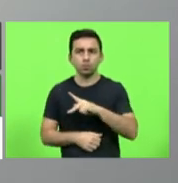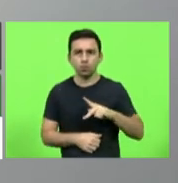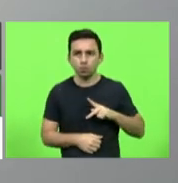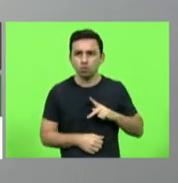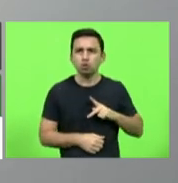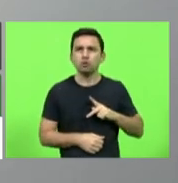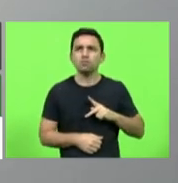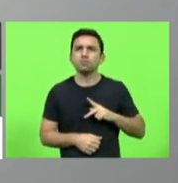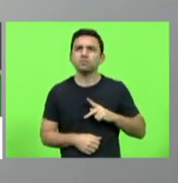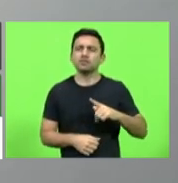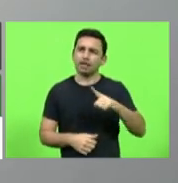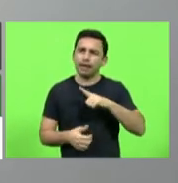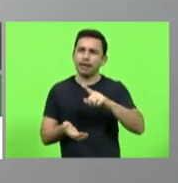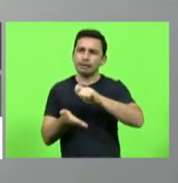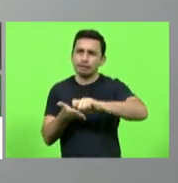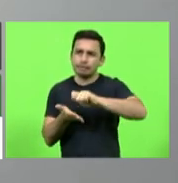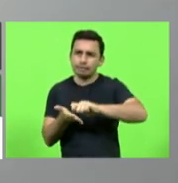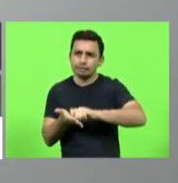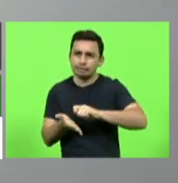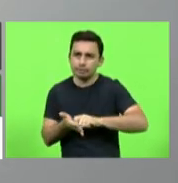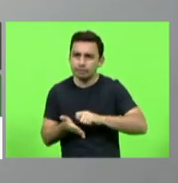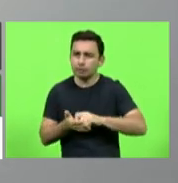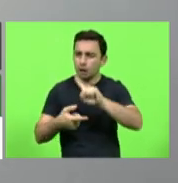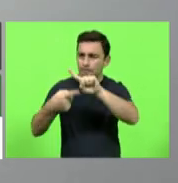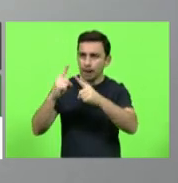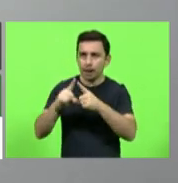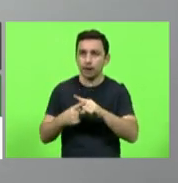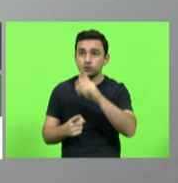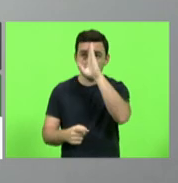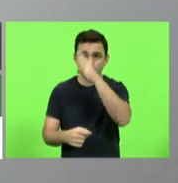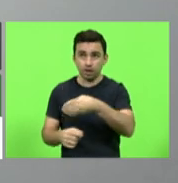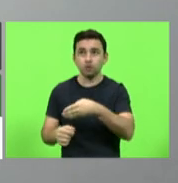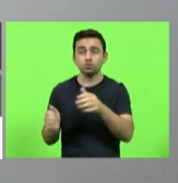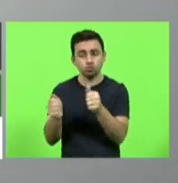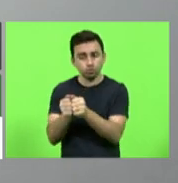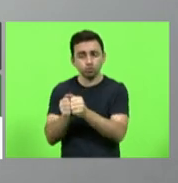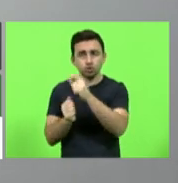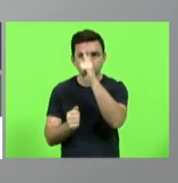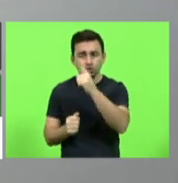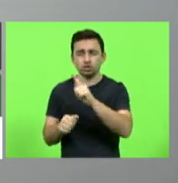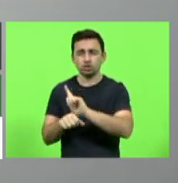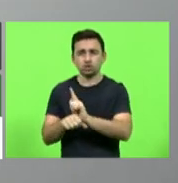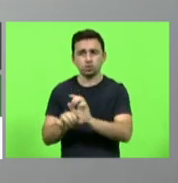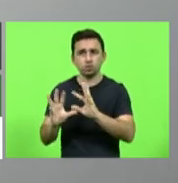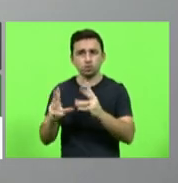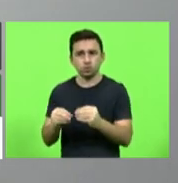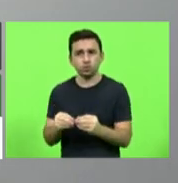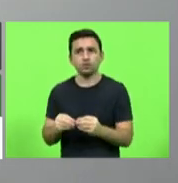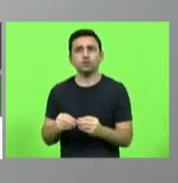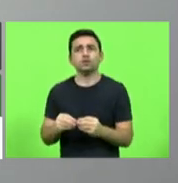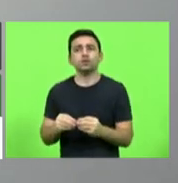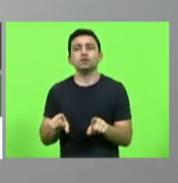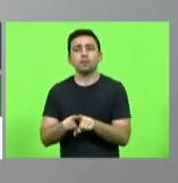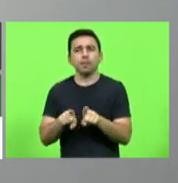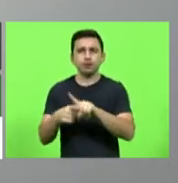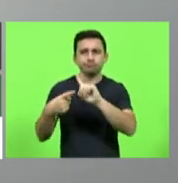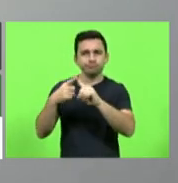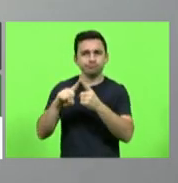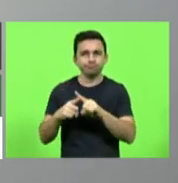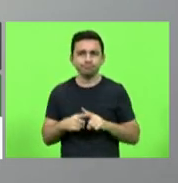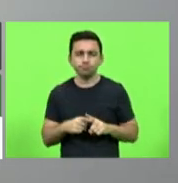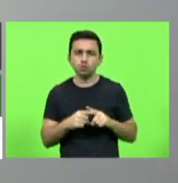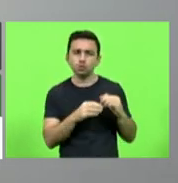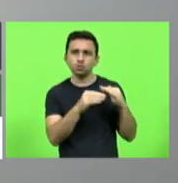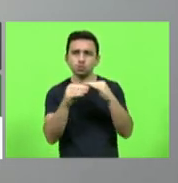correspondência, tanto por escrito, quanto um diálogo direto com os gestores, e aí nós decidimos realizar articulações simultâneas, tanto